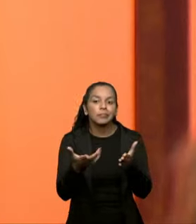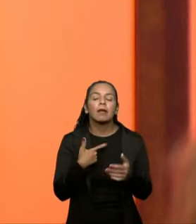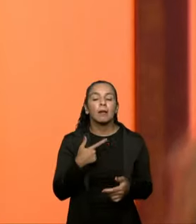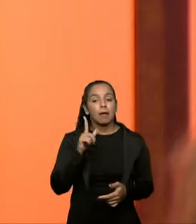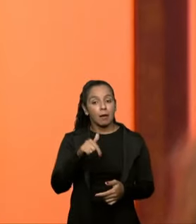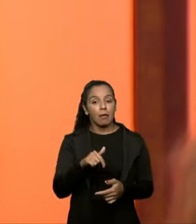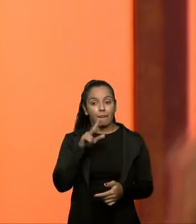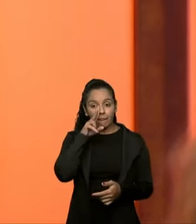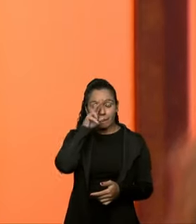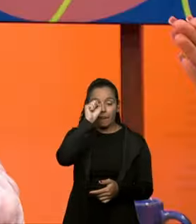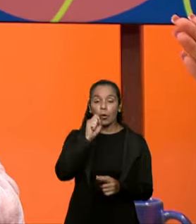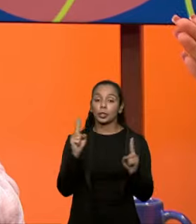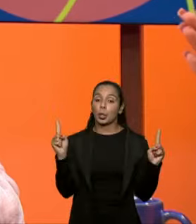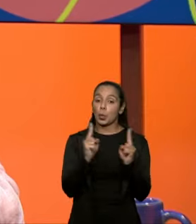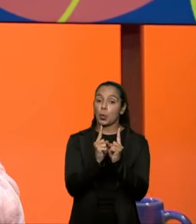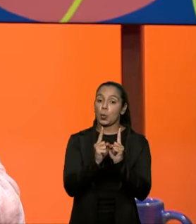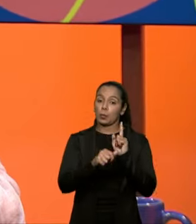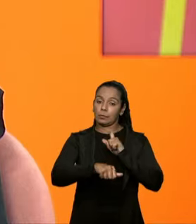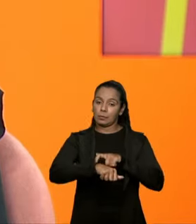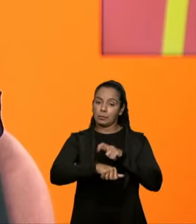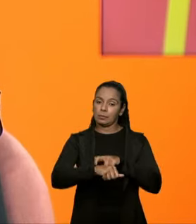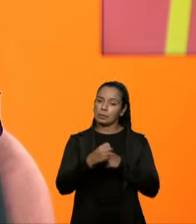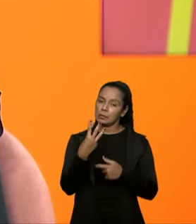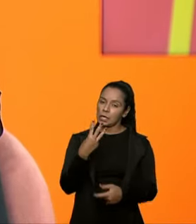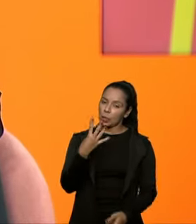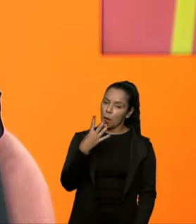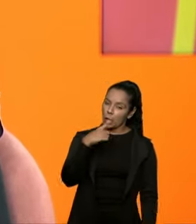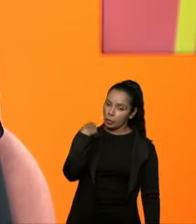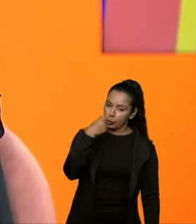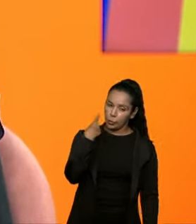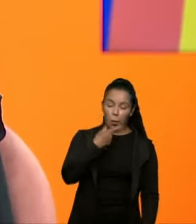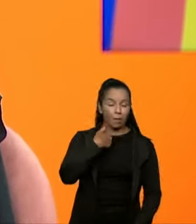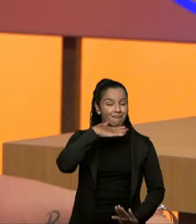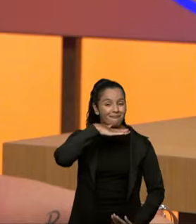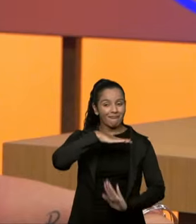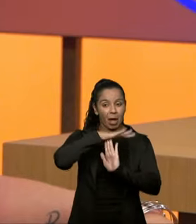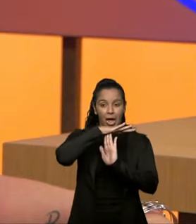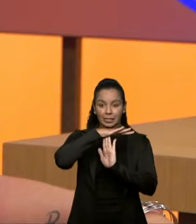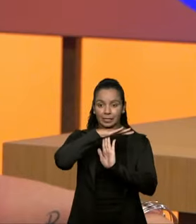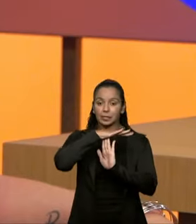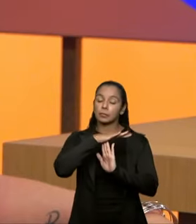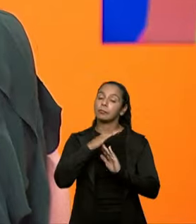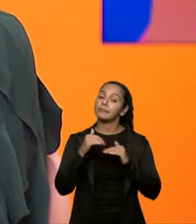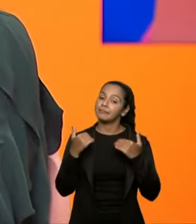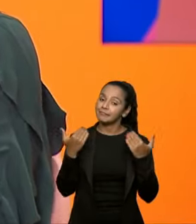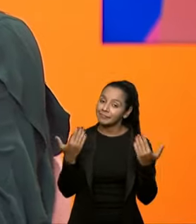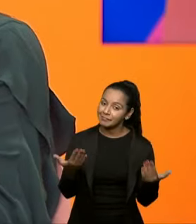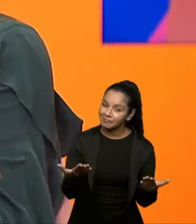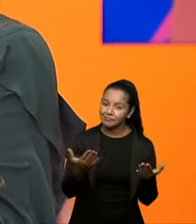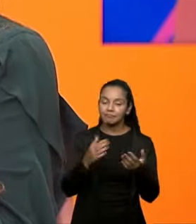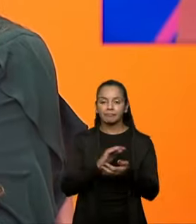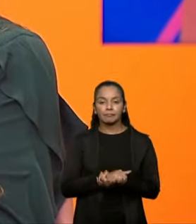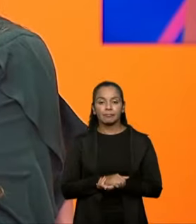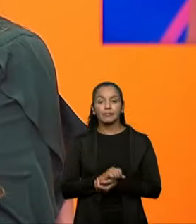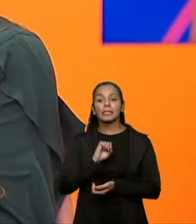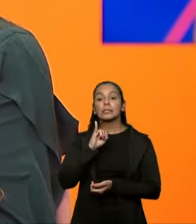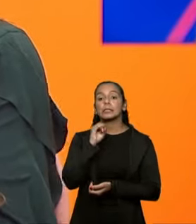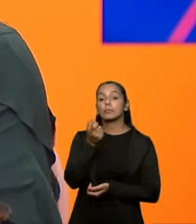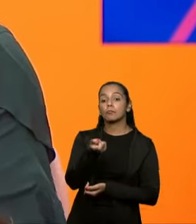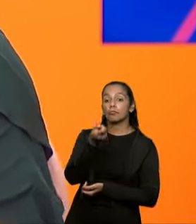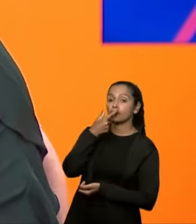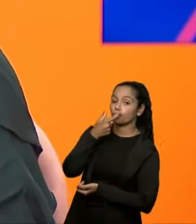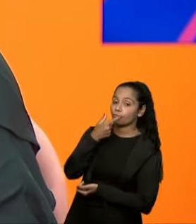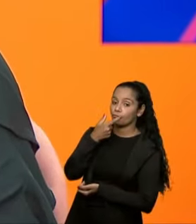ele tem uma ação de curta duração. 3-4 horas no máximo. No máximo, né? E aí, se eu tomo o remédio